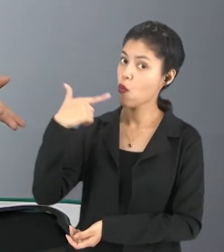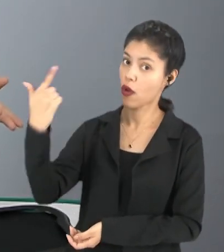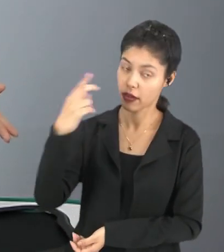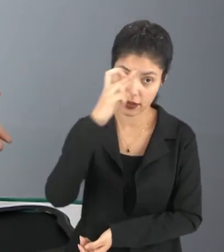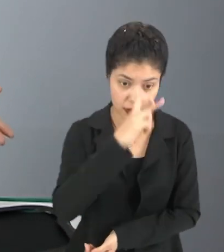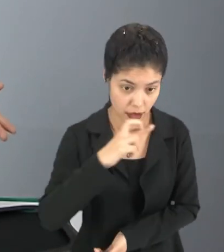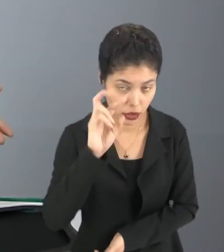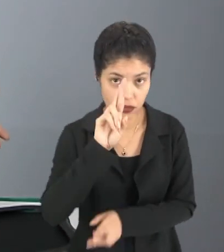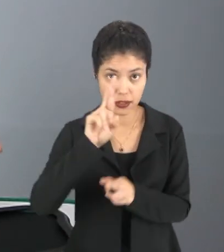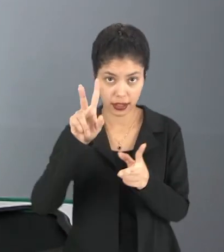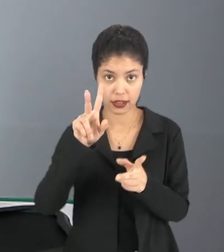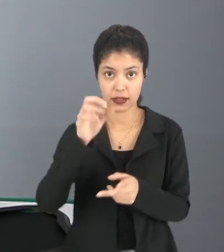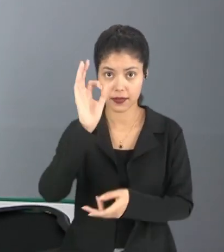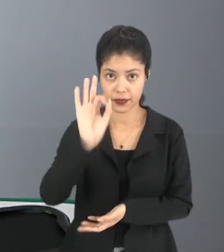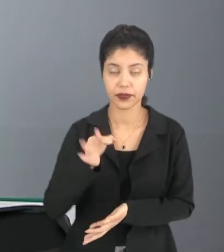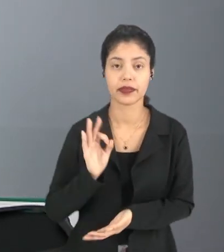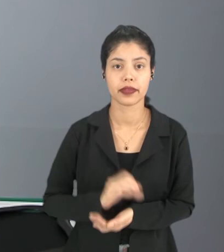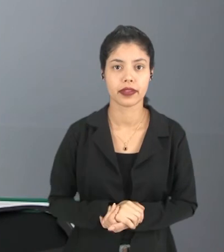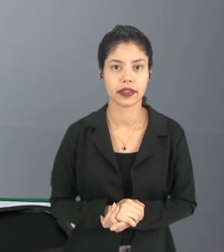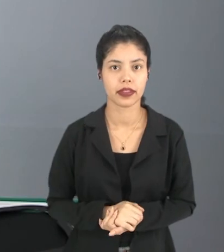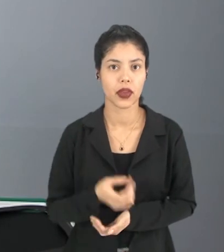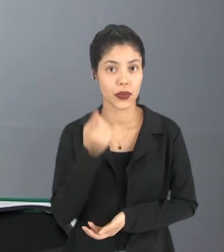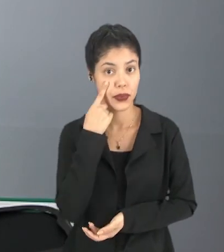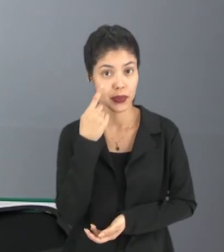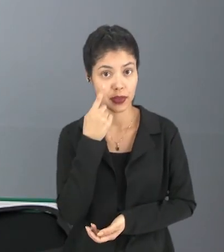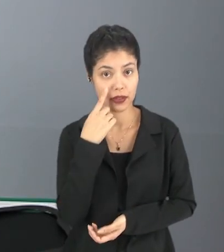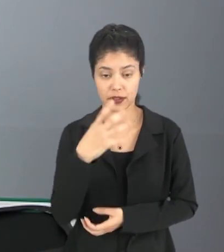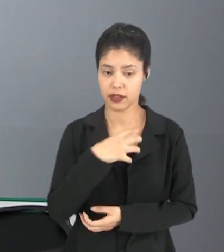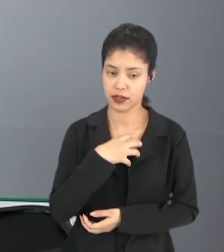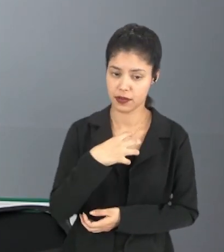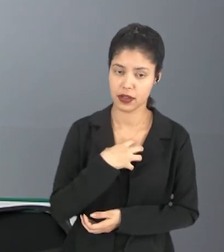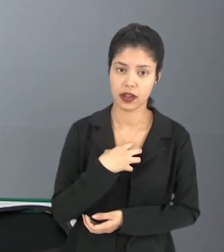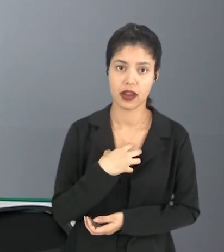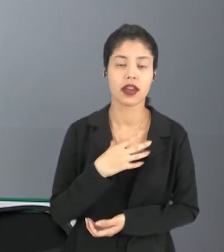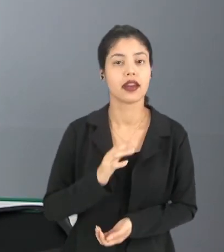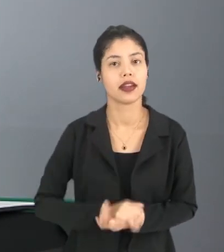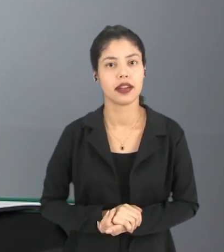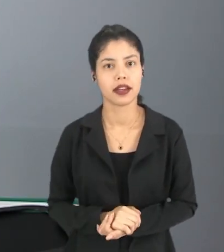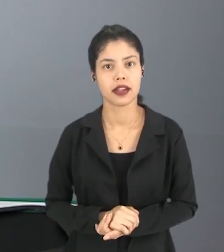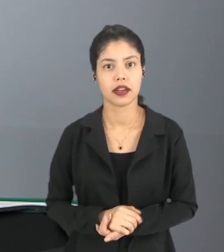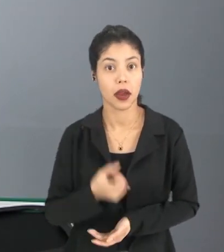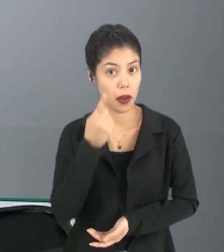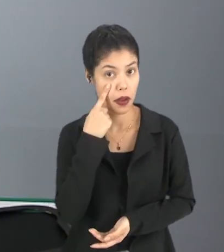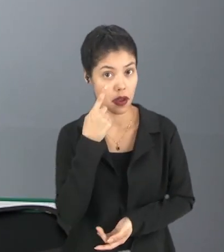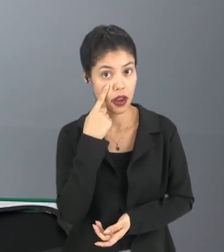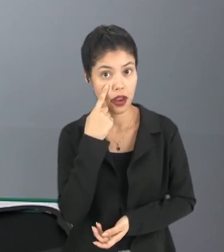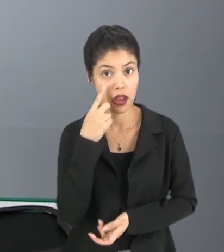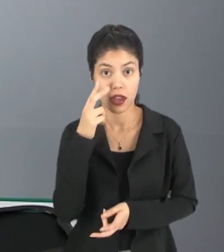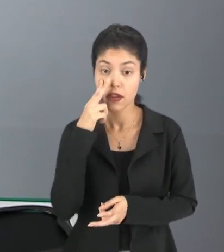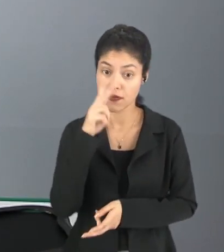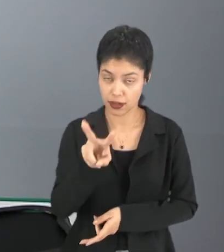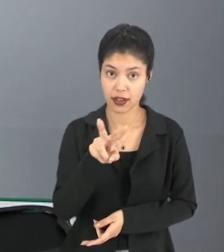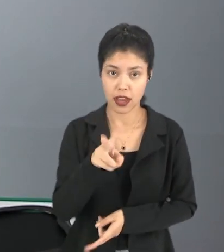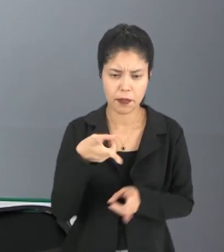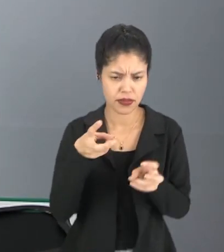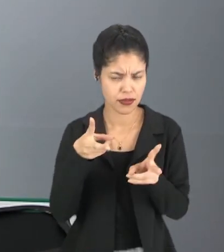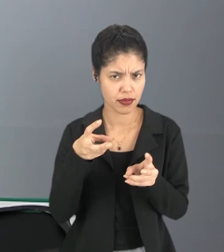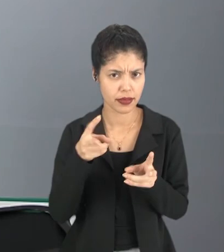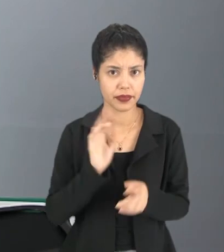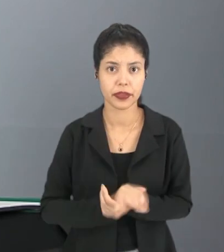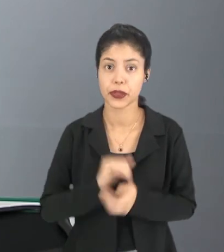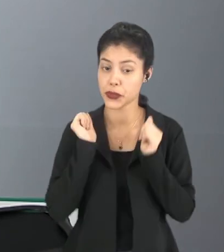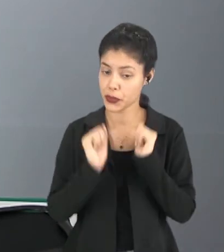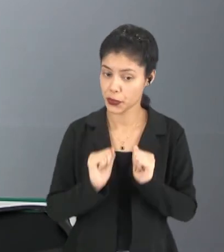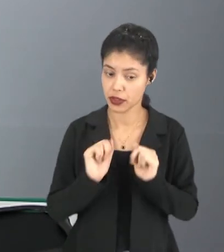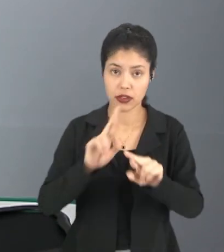olhar, certo? Então, é o nosso olhar, o nosso sentimento que a gente olha e vê e percebe que pode